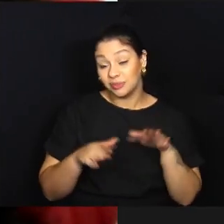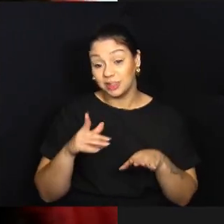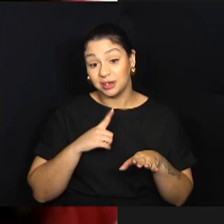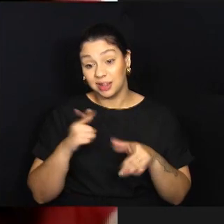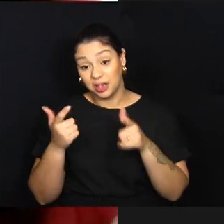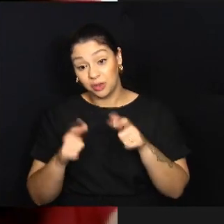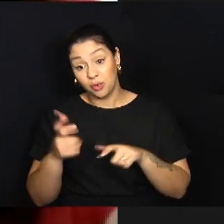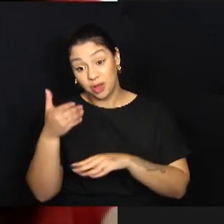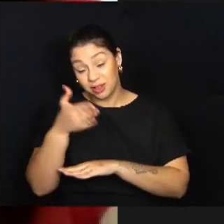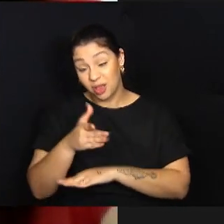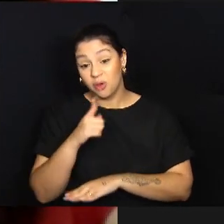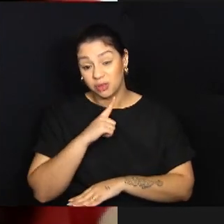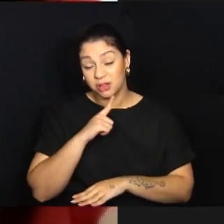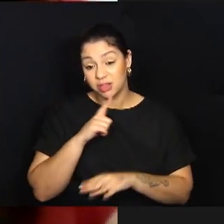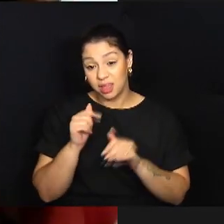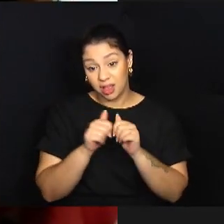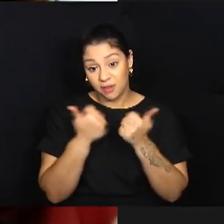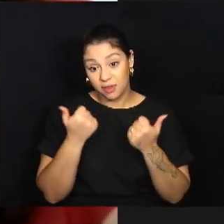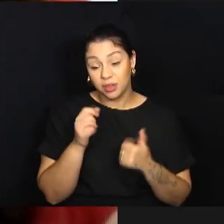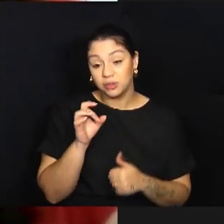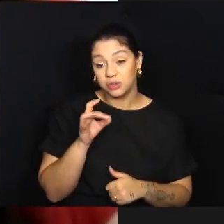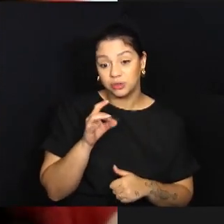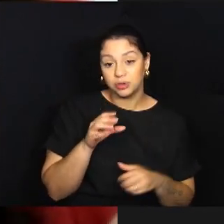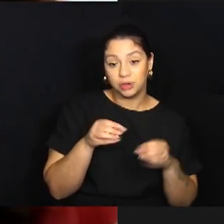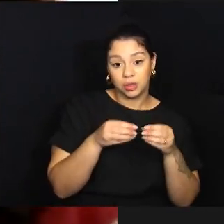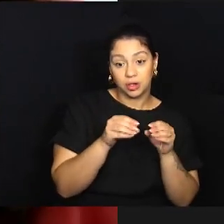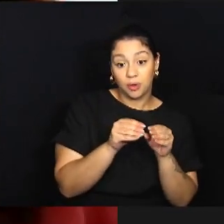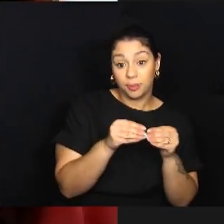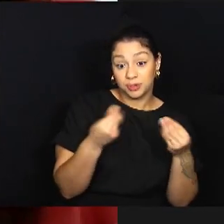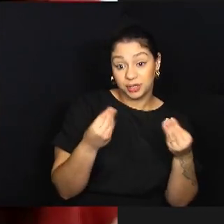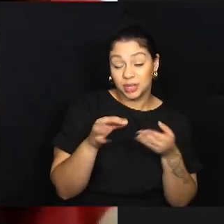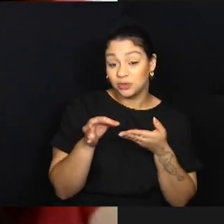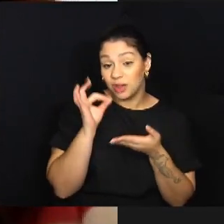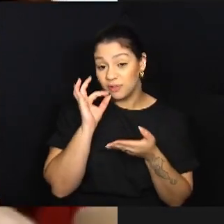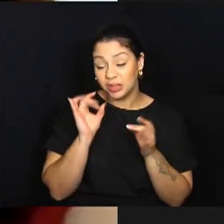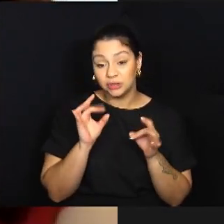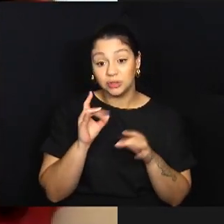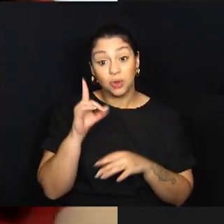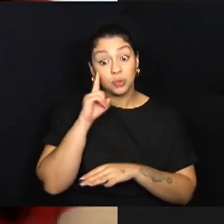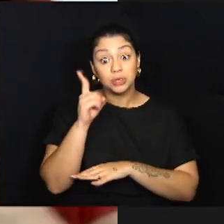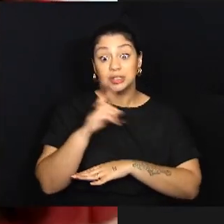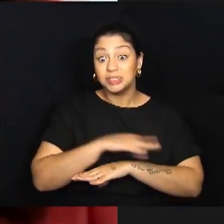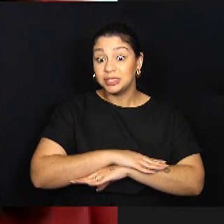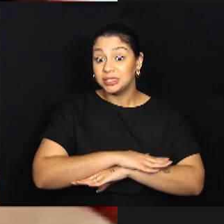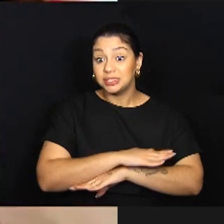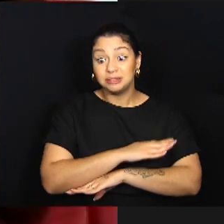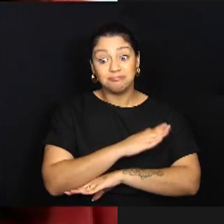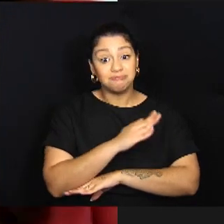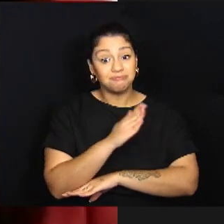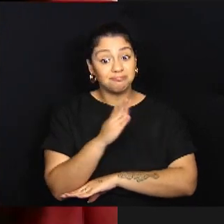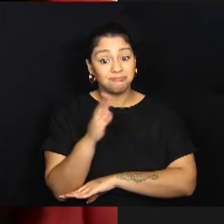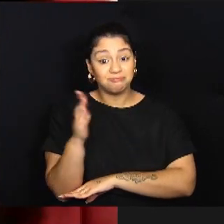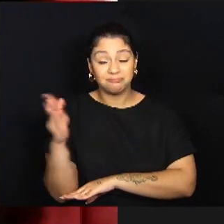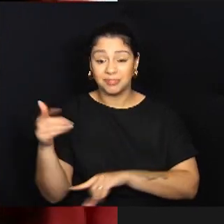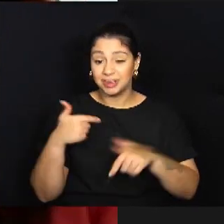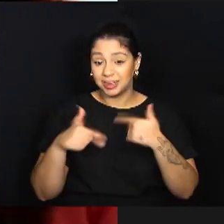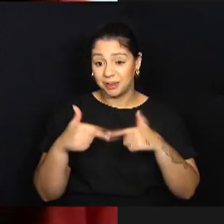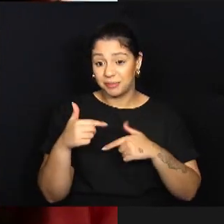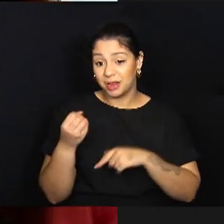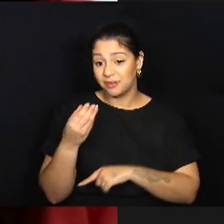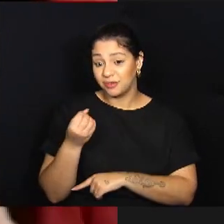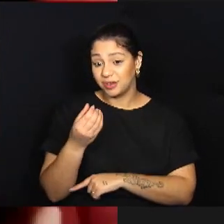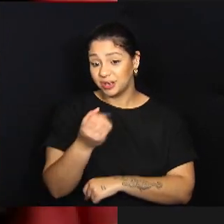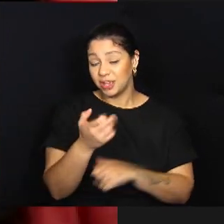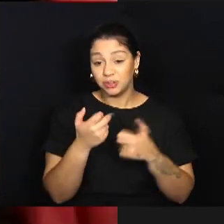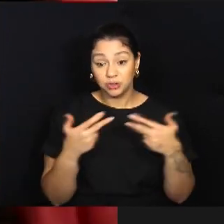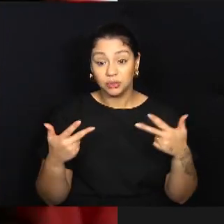café da manhã. A gente tinha tomado, assim, um pão de queijo com café na padaria e passamos o dia inteiro trabalhando e atrás, viajando e indo atrás das